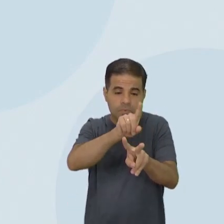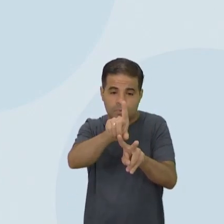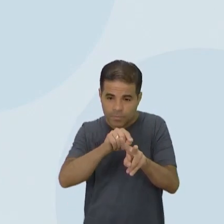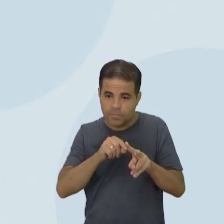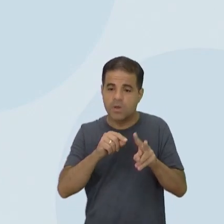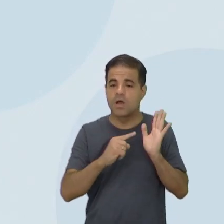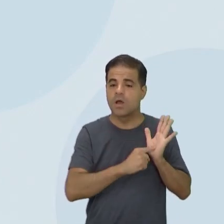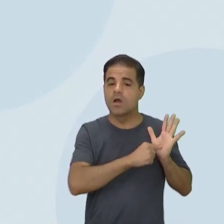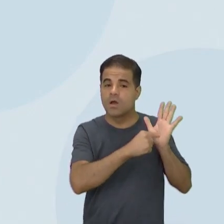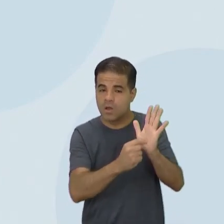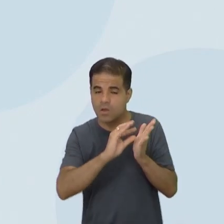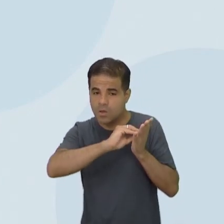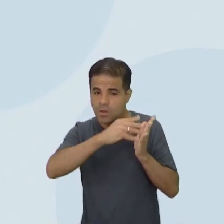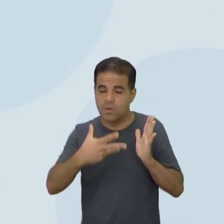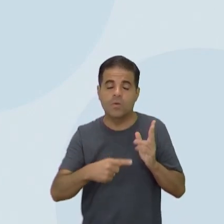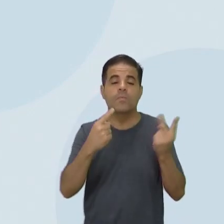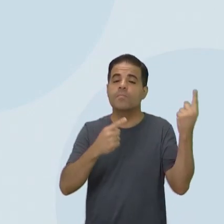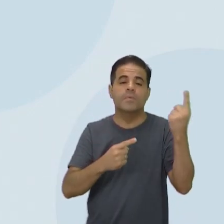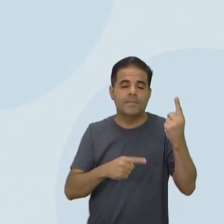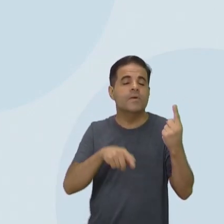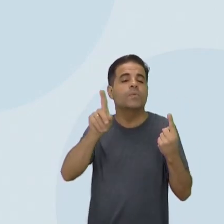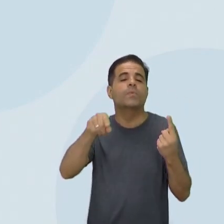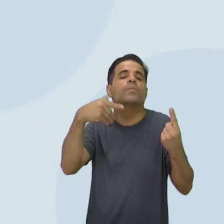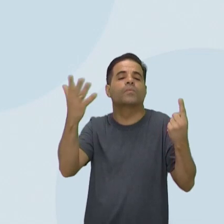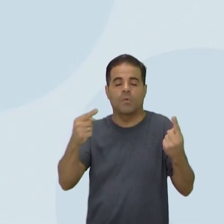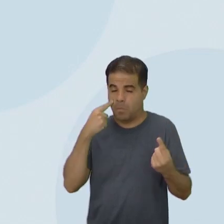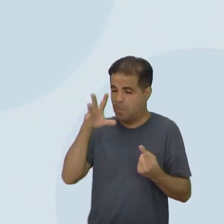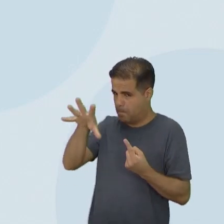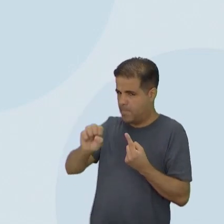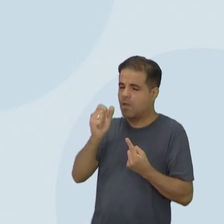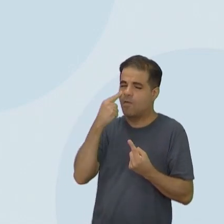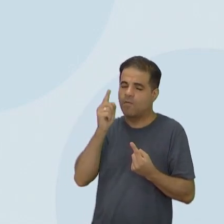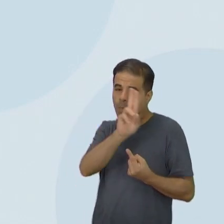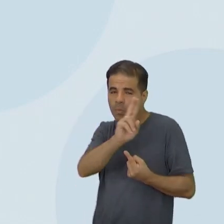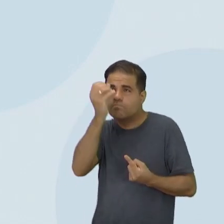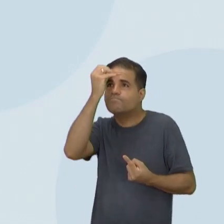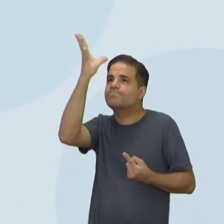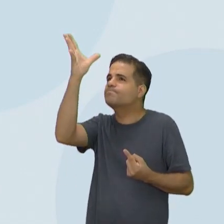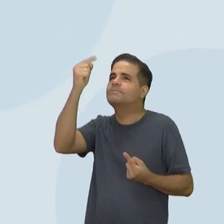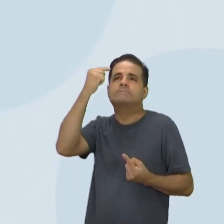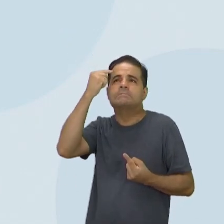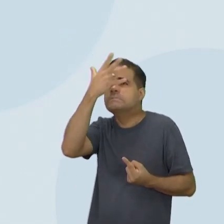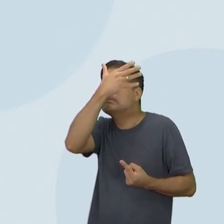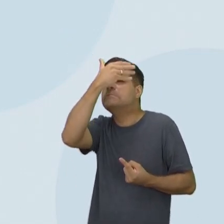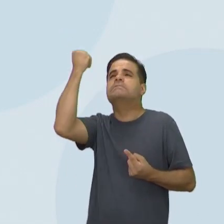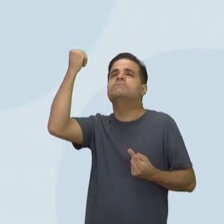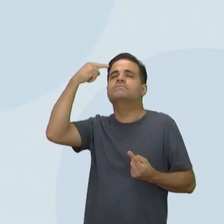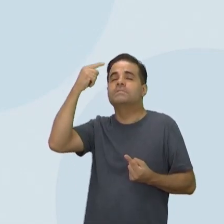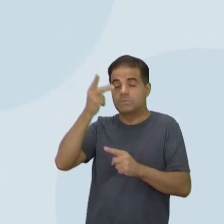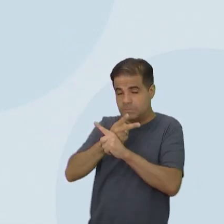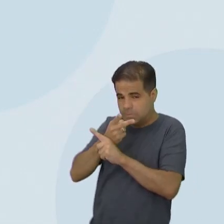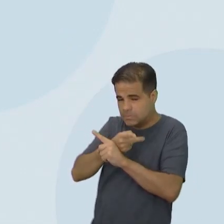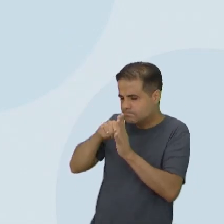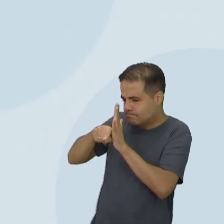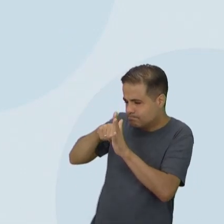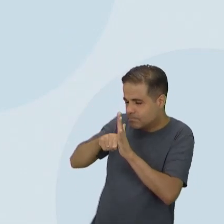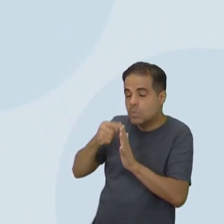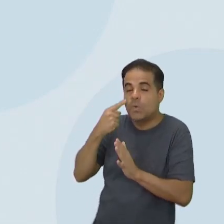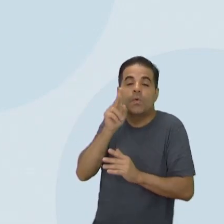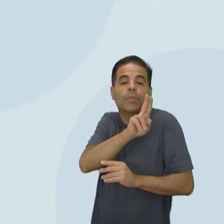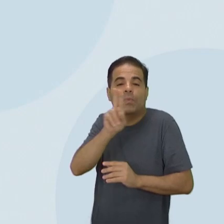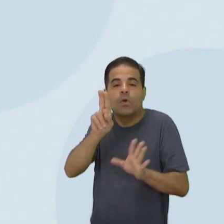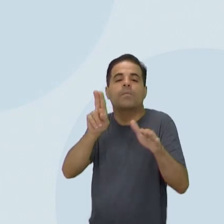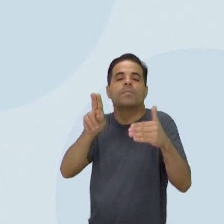primeiro, né, que é o... Deixa eu pegar aqui o nome, porque eu não lembro de cabeça, gente, calma aí. Então, eu